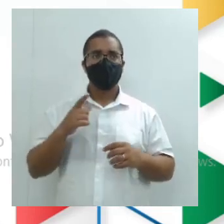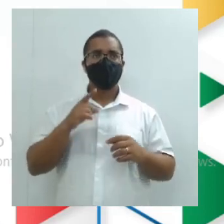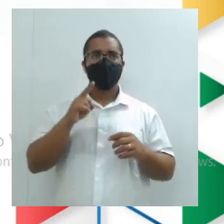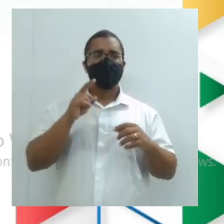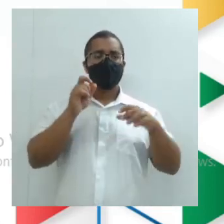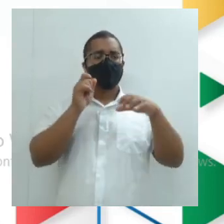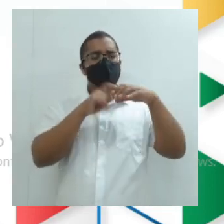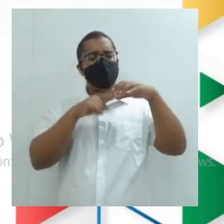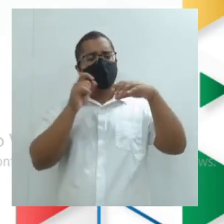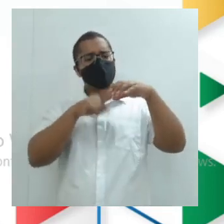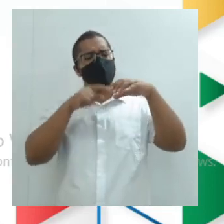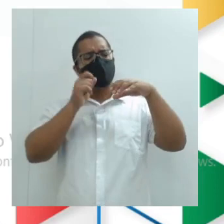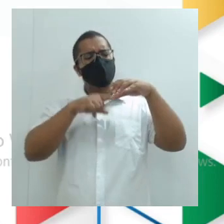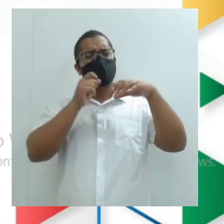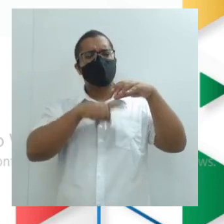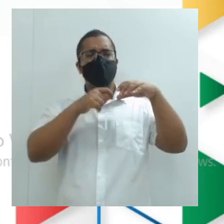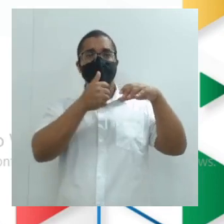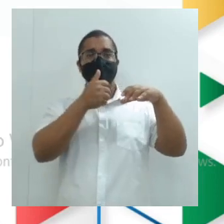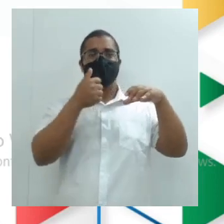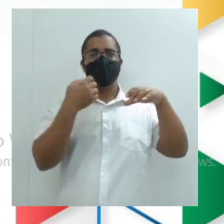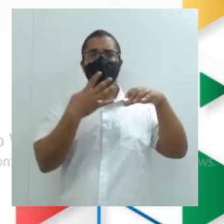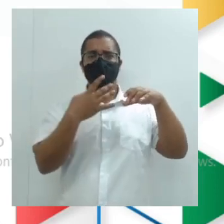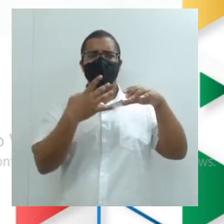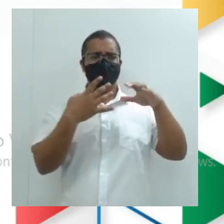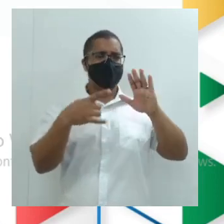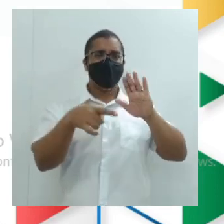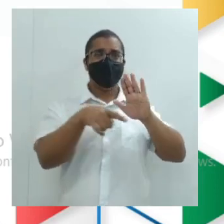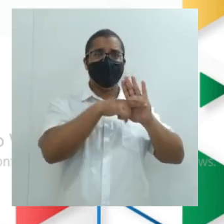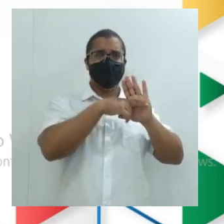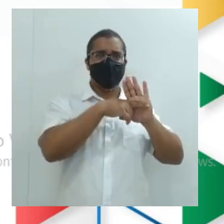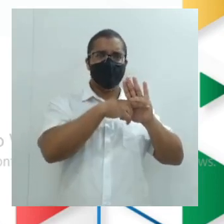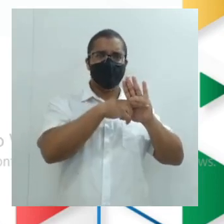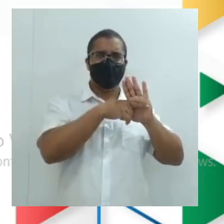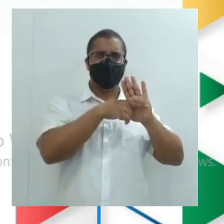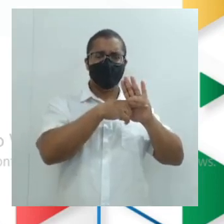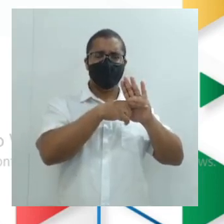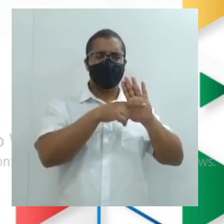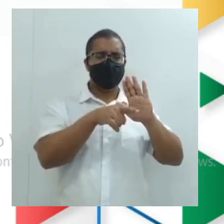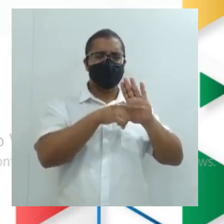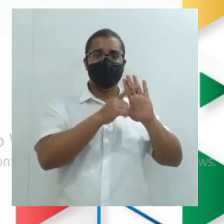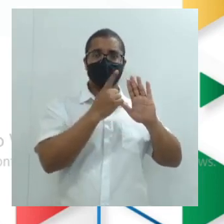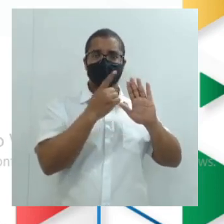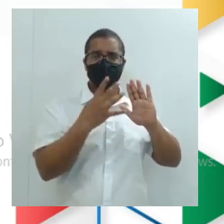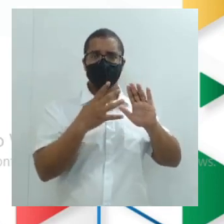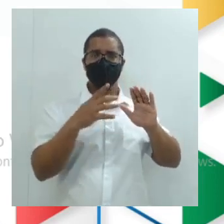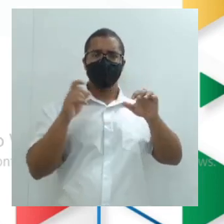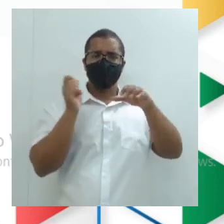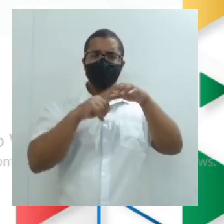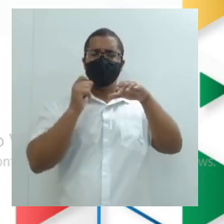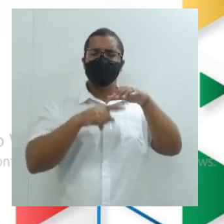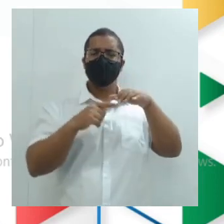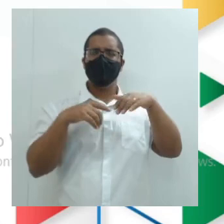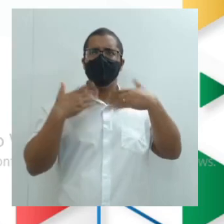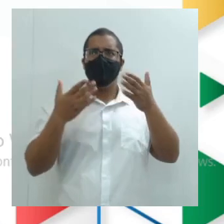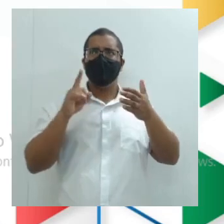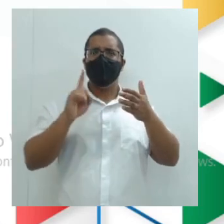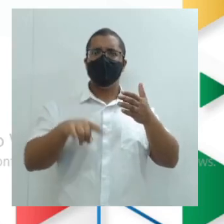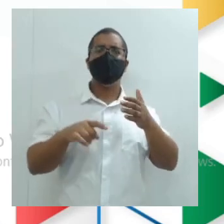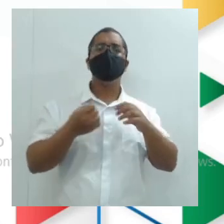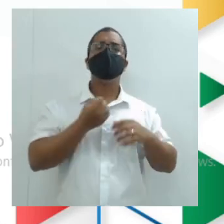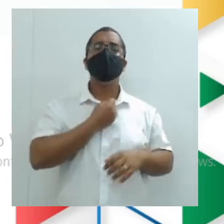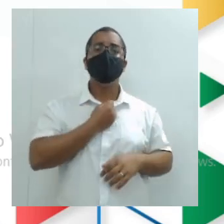de 14 gols. Ora, se o saldo é negativo, já está bem claro. Sinal qual